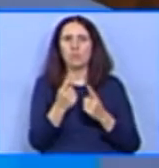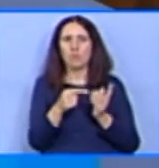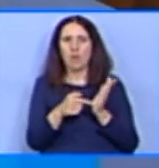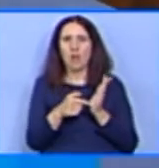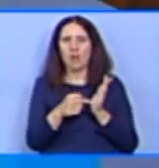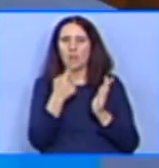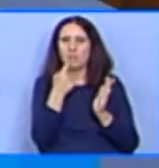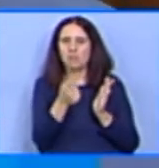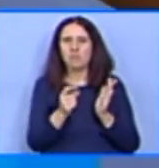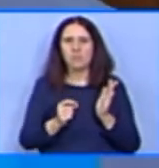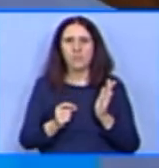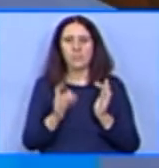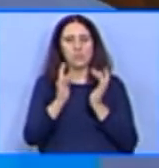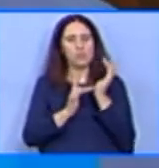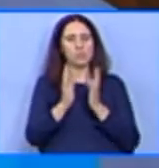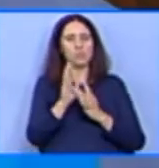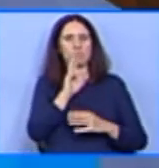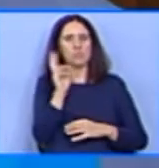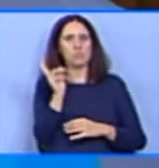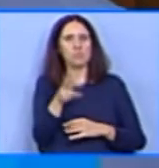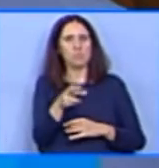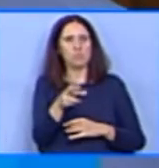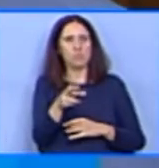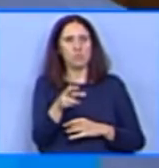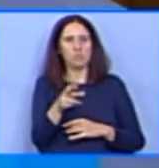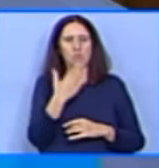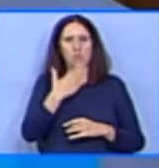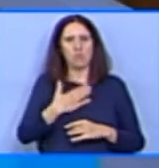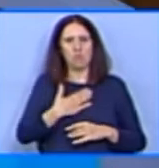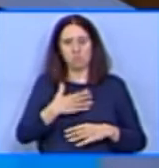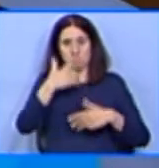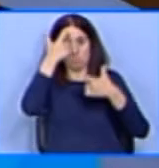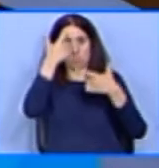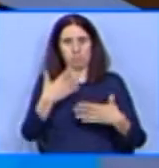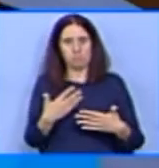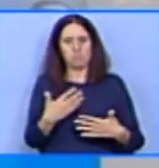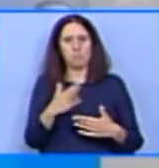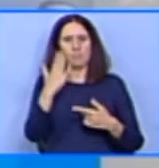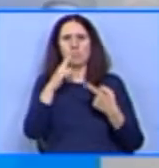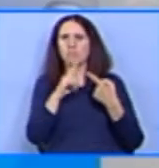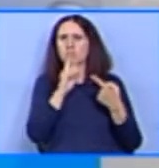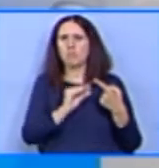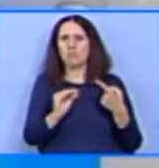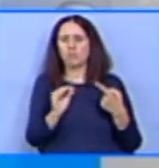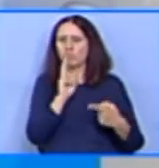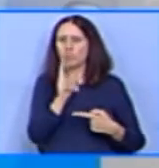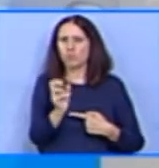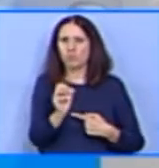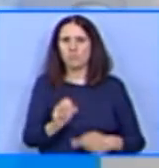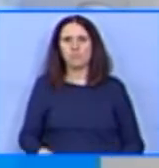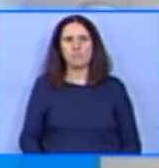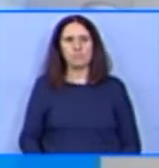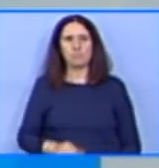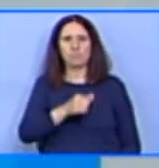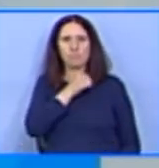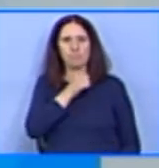nota, as respostas de Jesus não podem a não ser deixar-nos perplexos. Primeiro, silêncio. Não responde. A indiferença